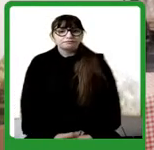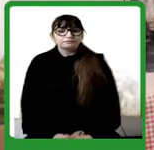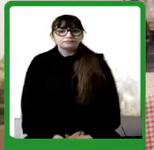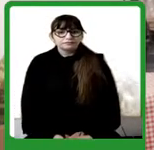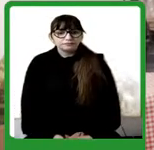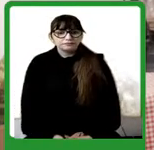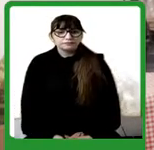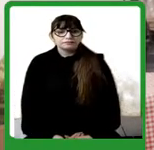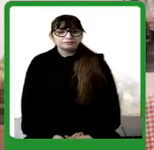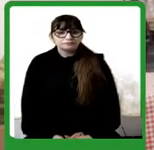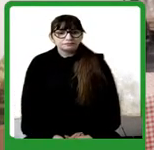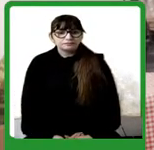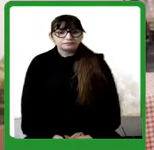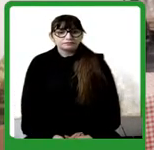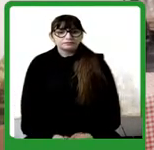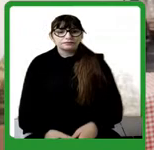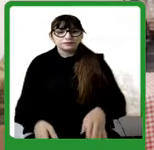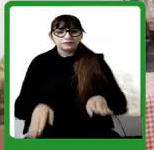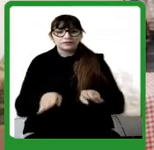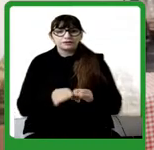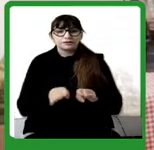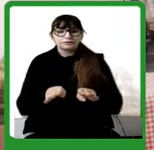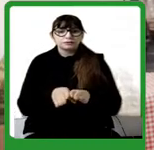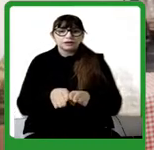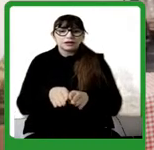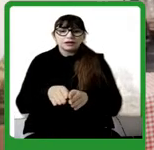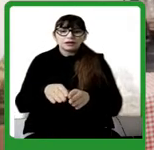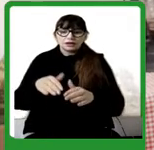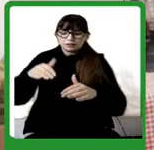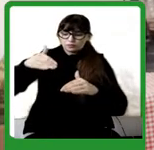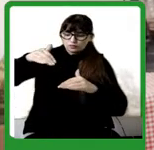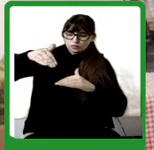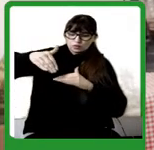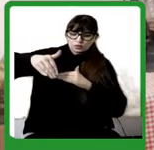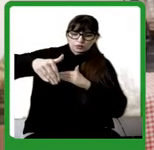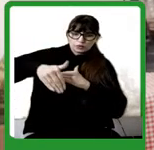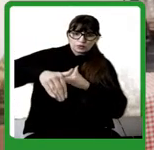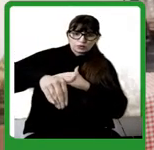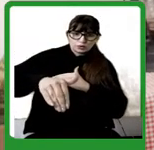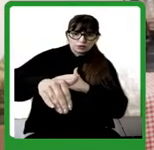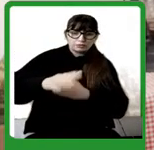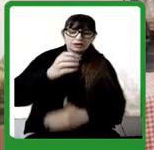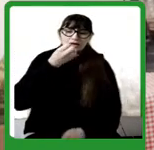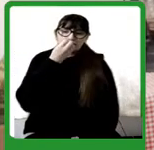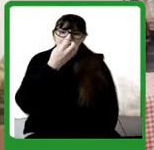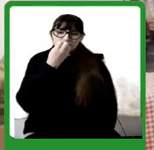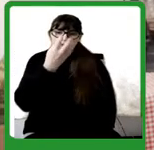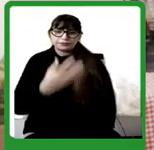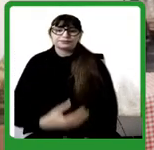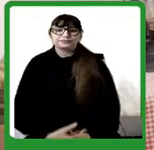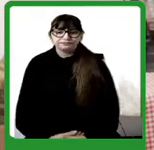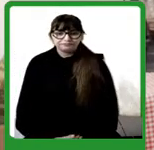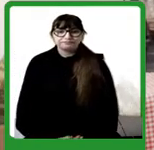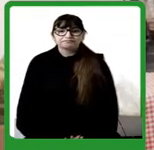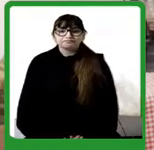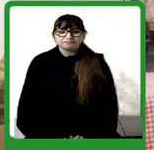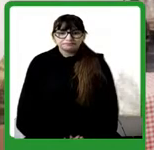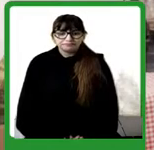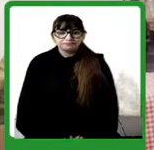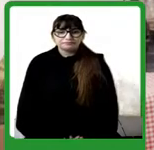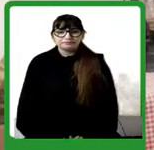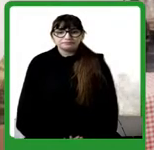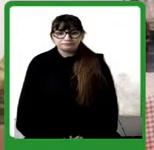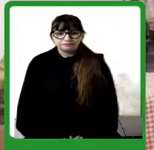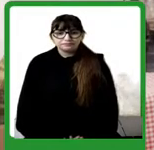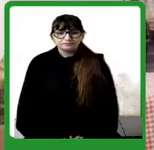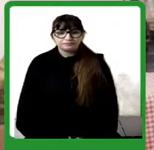de papelão nos barrancos. Nos barrancos. Lembra? Né? Nossa. Nossa, que delícia, né? Era, no potreiro. No potreiro. Ou, eu não sei